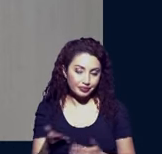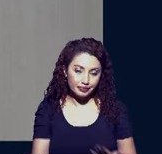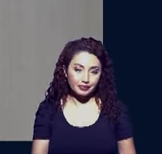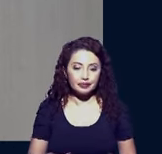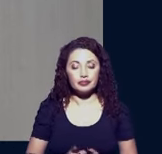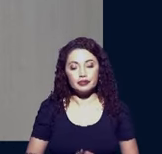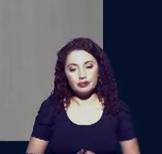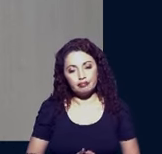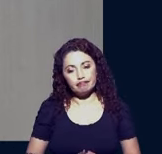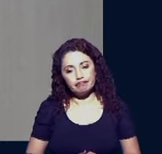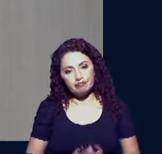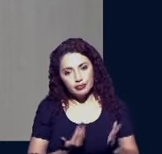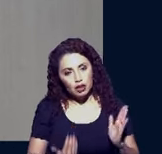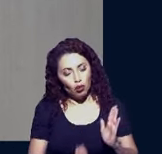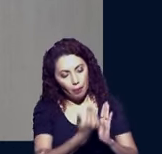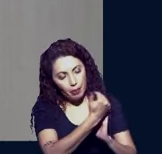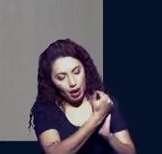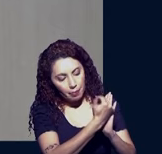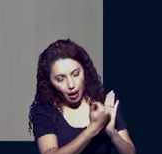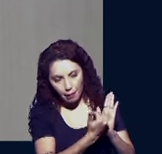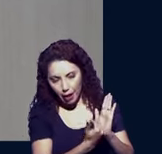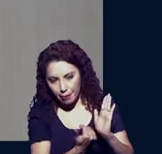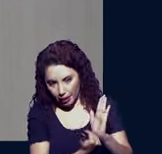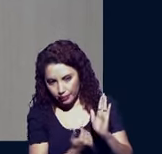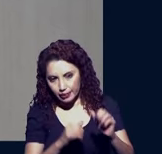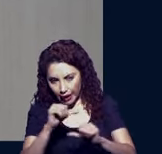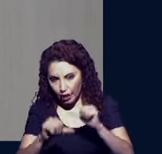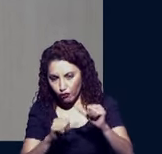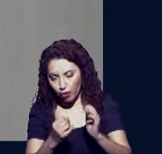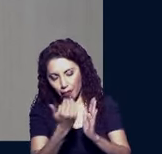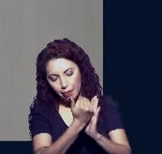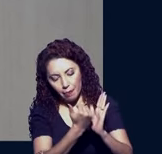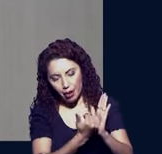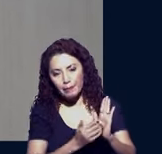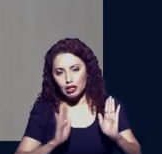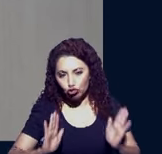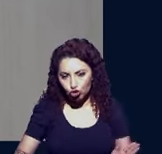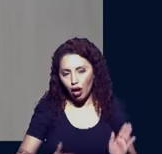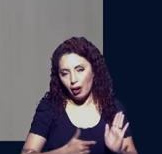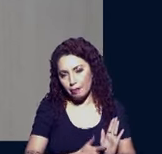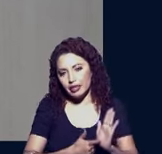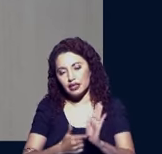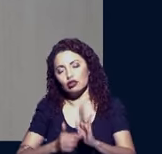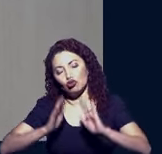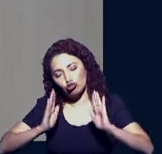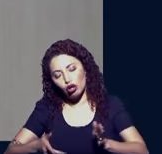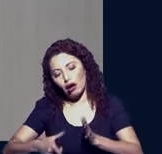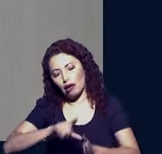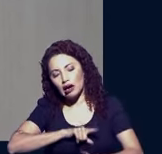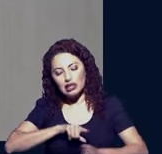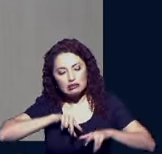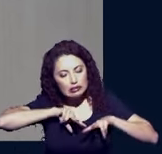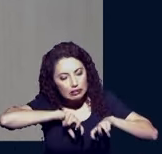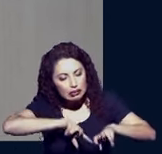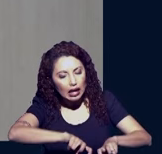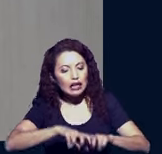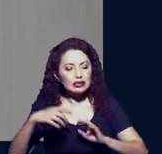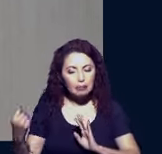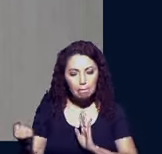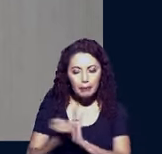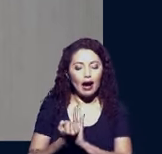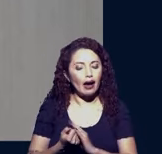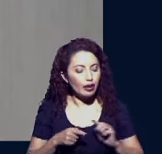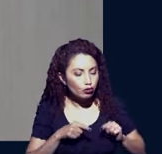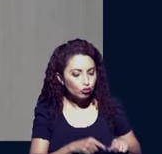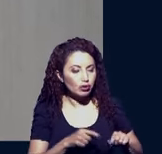eh já está apresentado já tem muitas análises sobre o impacto disso eu queria que o senhor falasse um